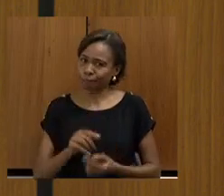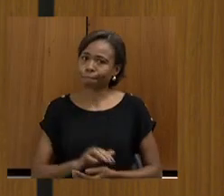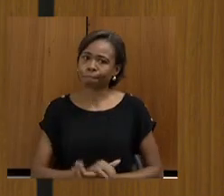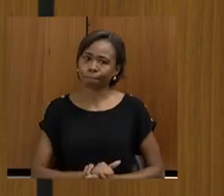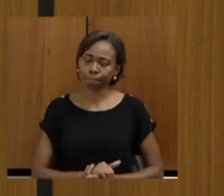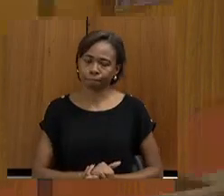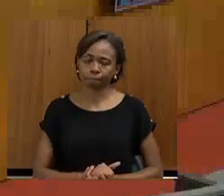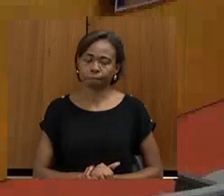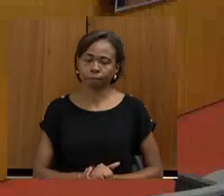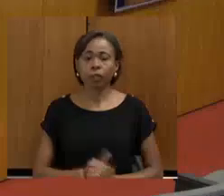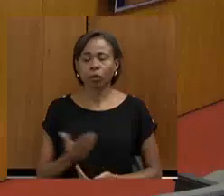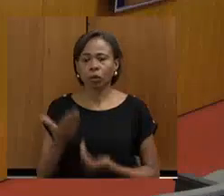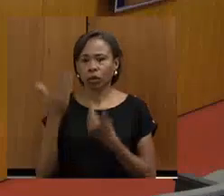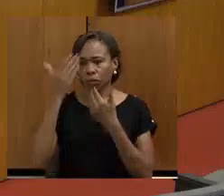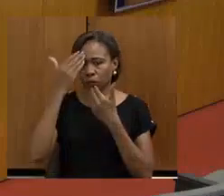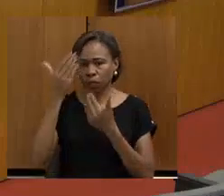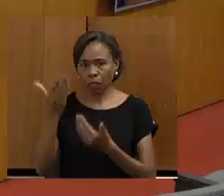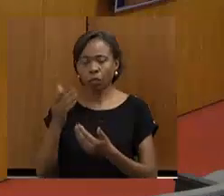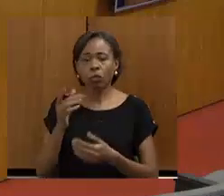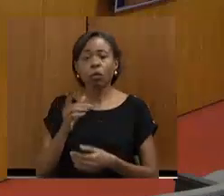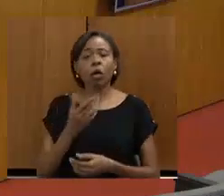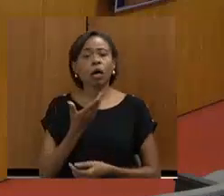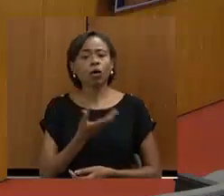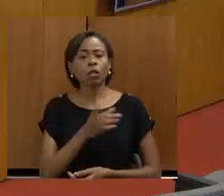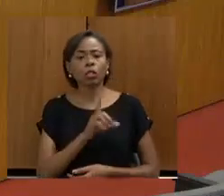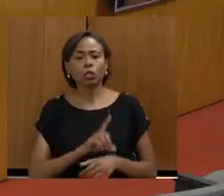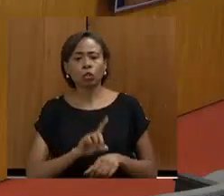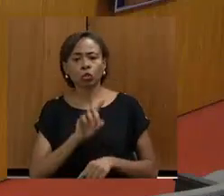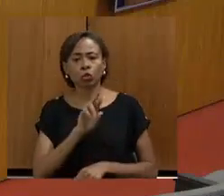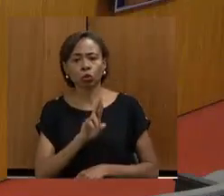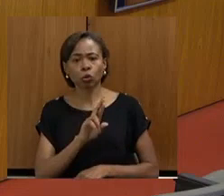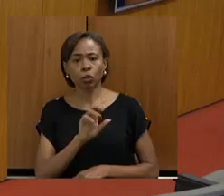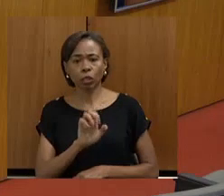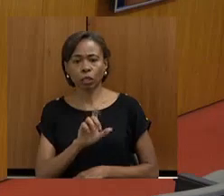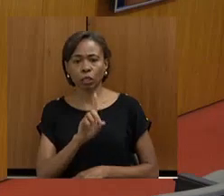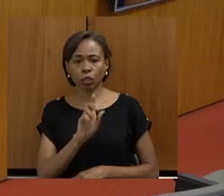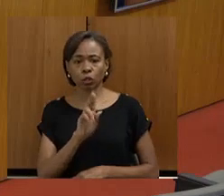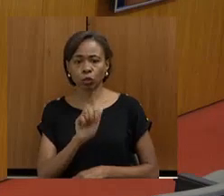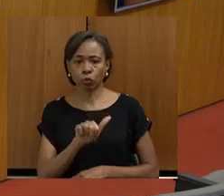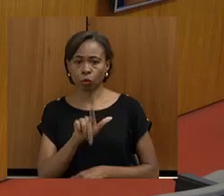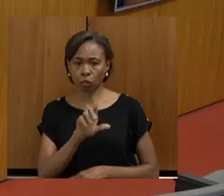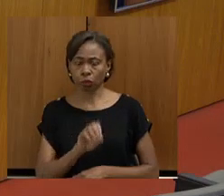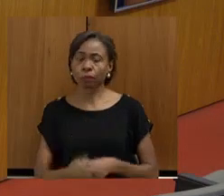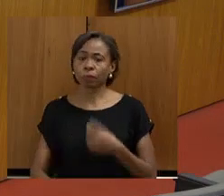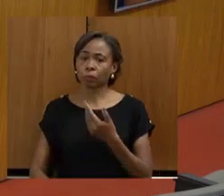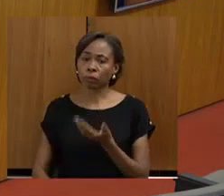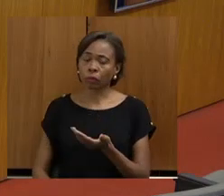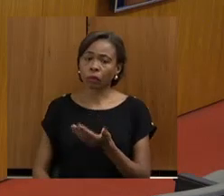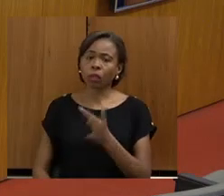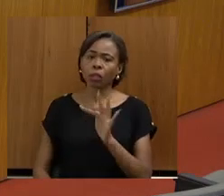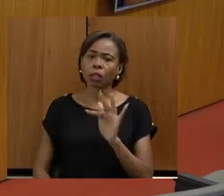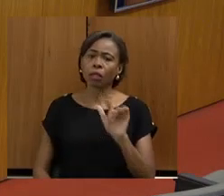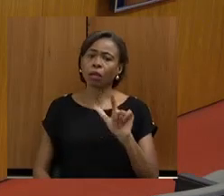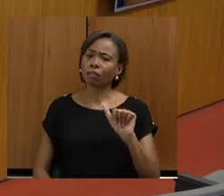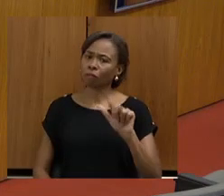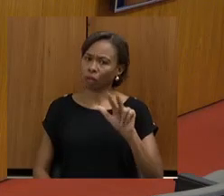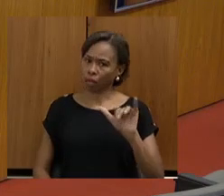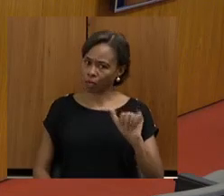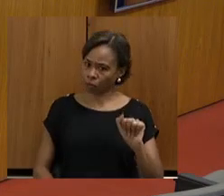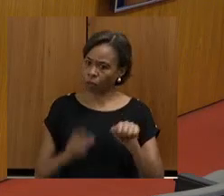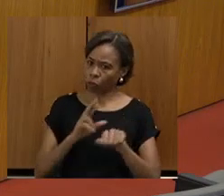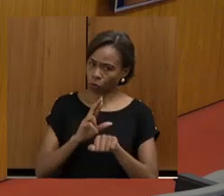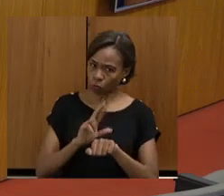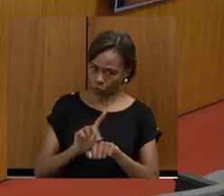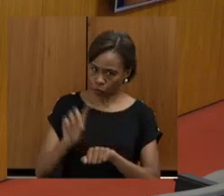Muito obrigado. Doutor Eduardo. Boa tarde, doutora Flávia. Quero agradecer a sua